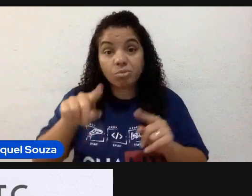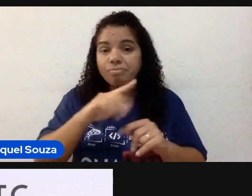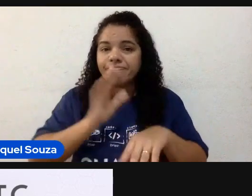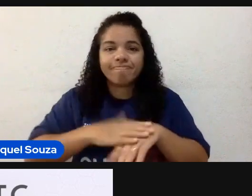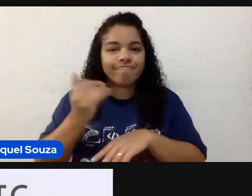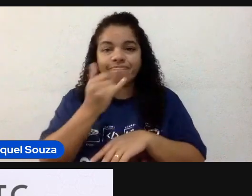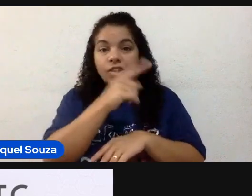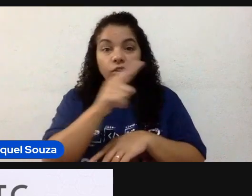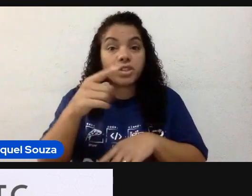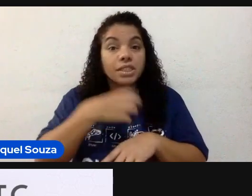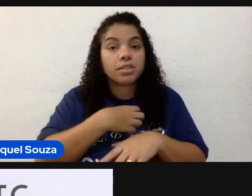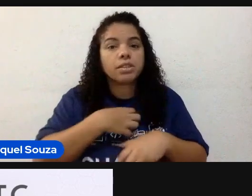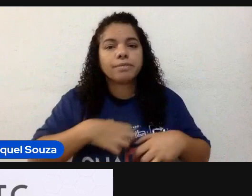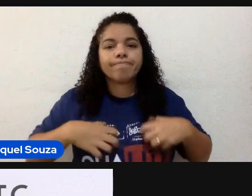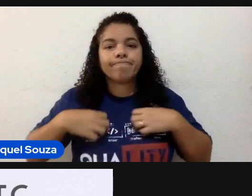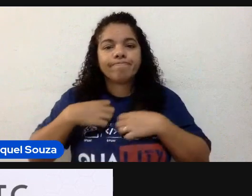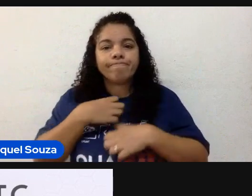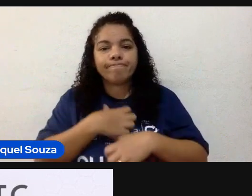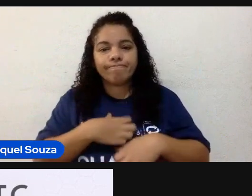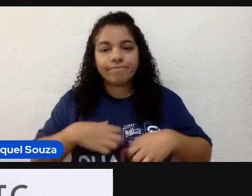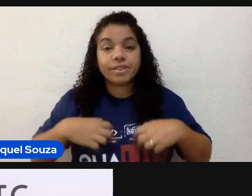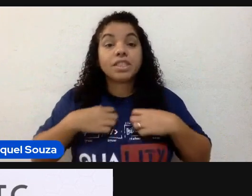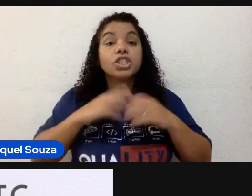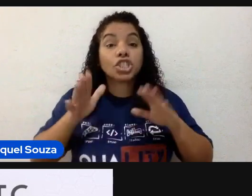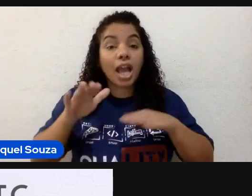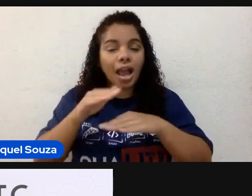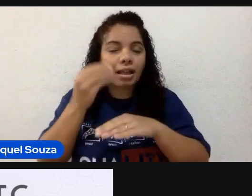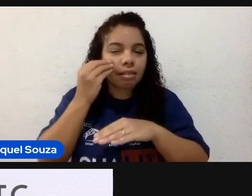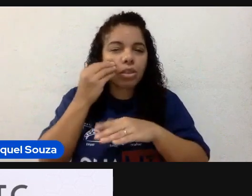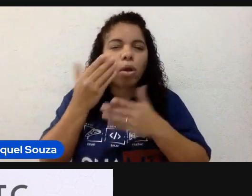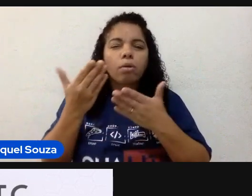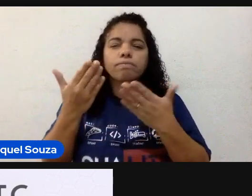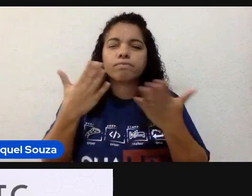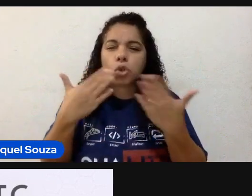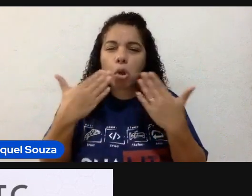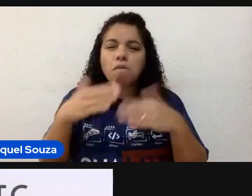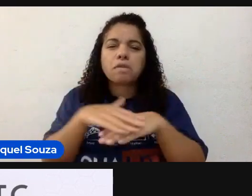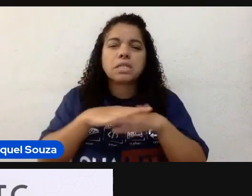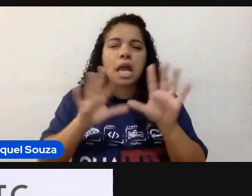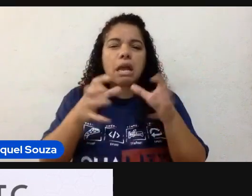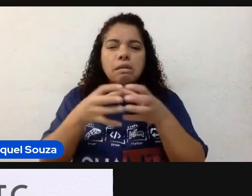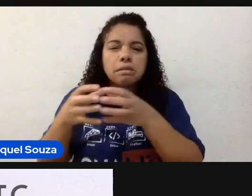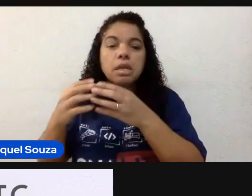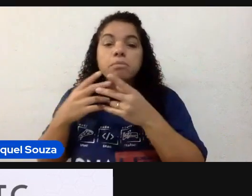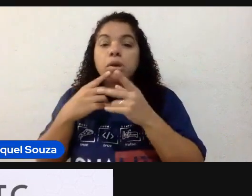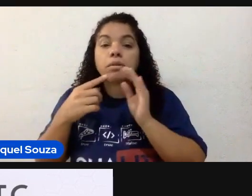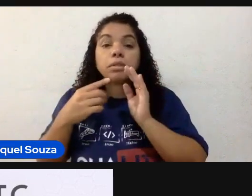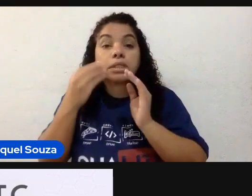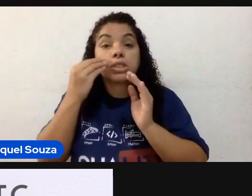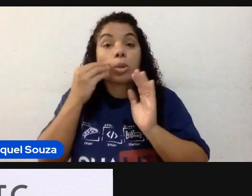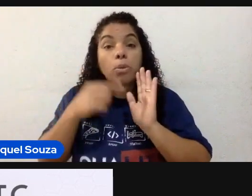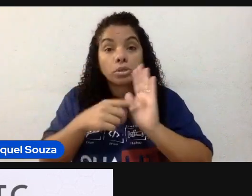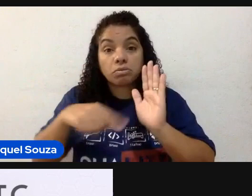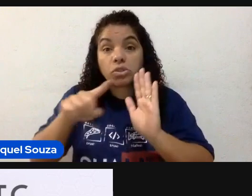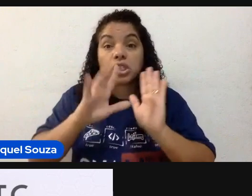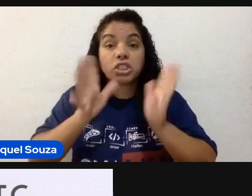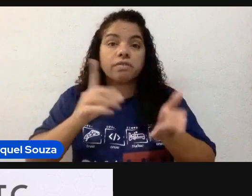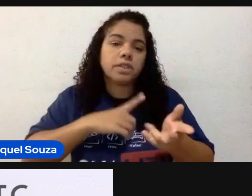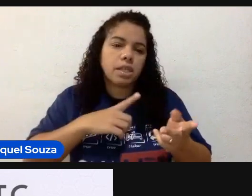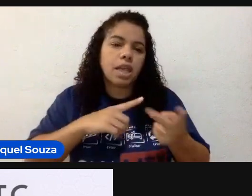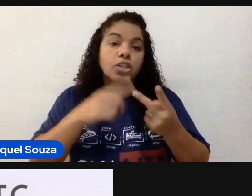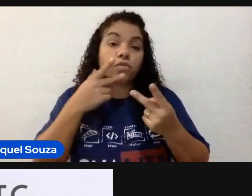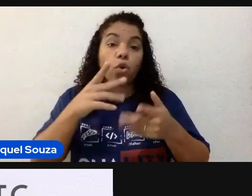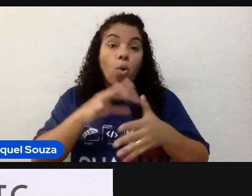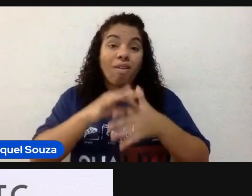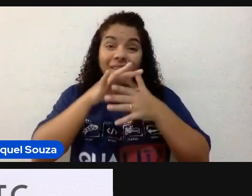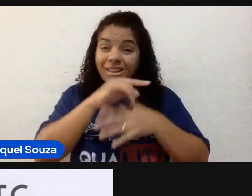sentindo desconfortáveis, já tentaram falar com a equipe, já tentou mostrar o que você realmente tem, já tentou falar com liderança e vocês viram